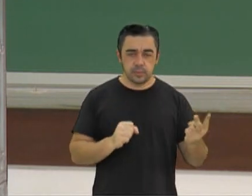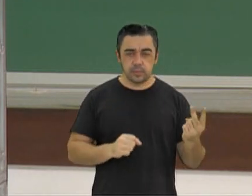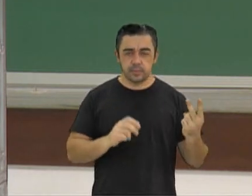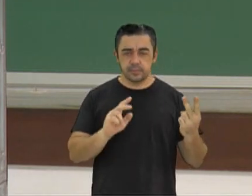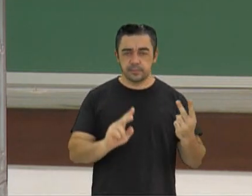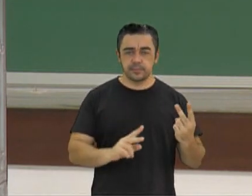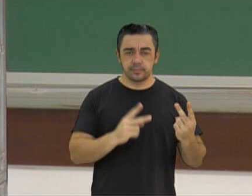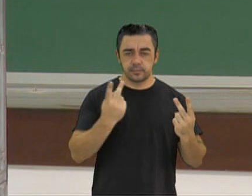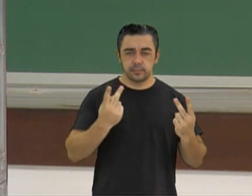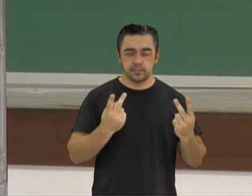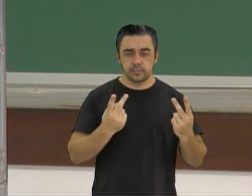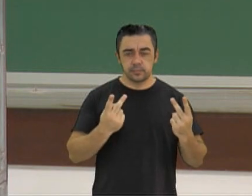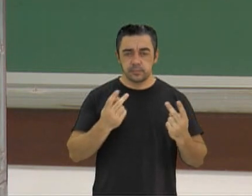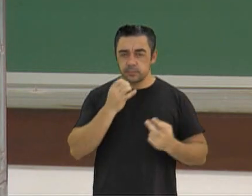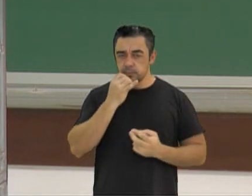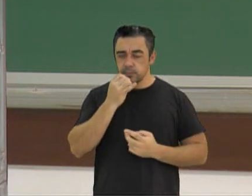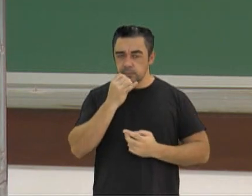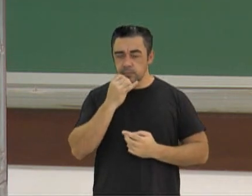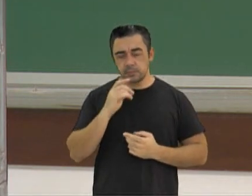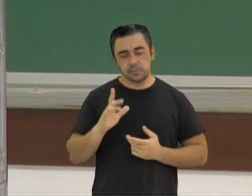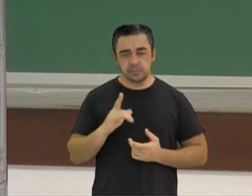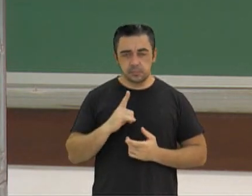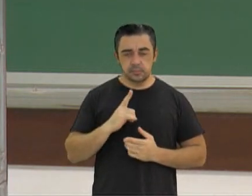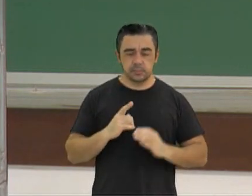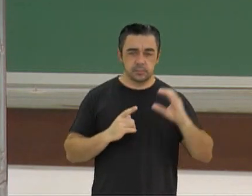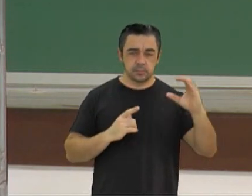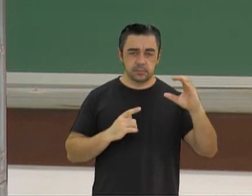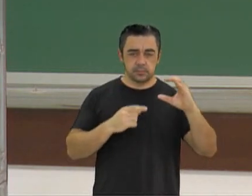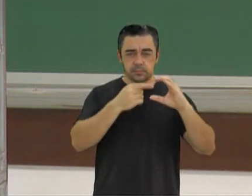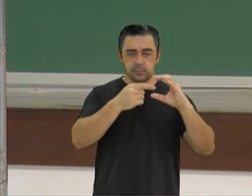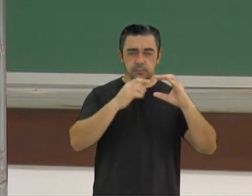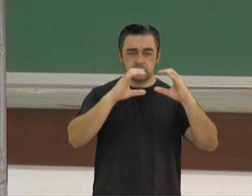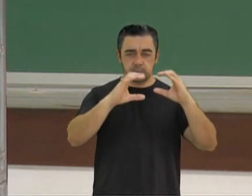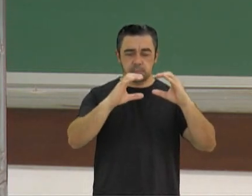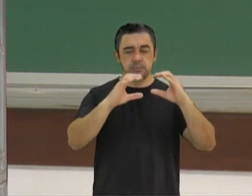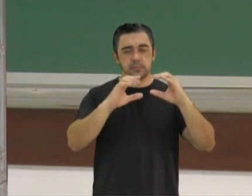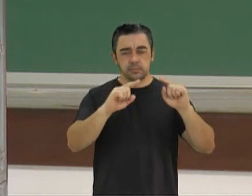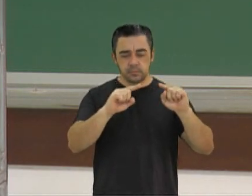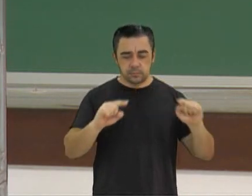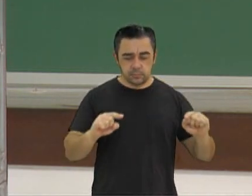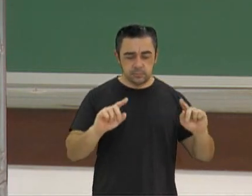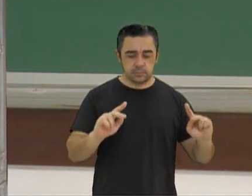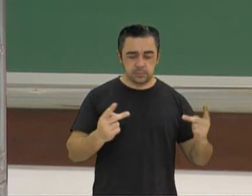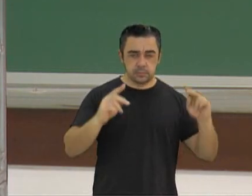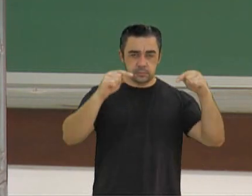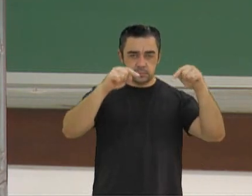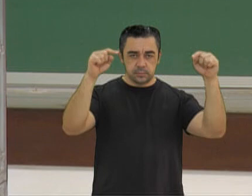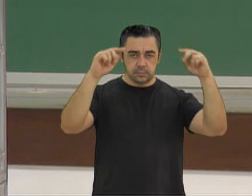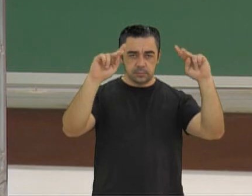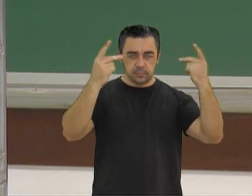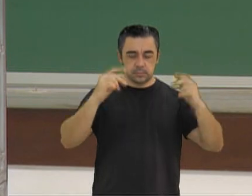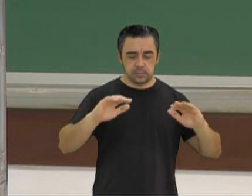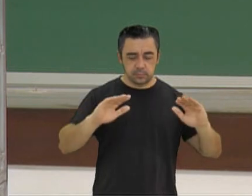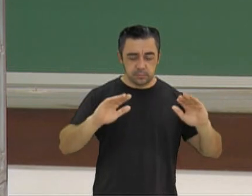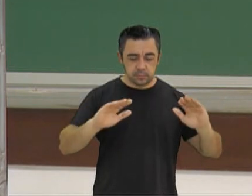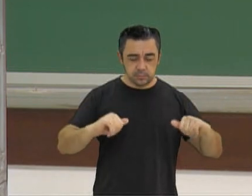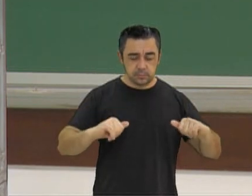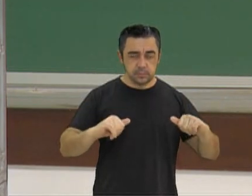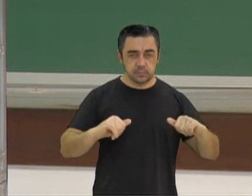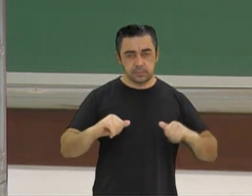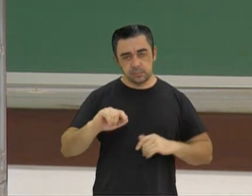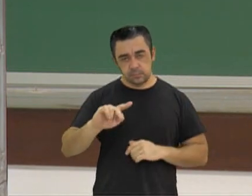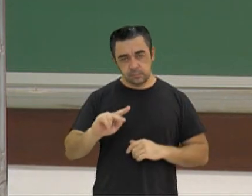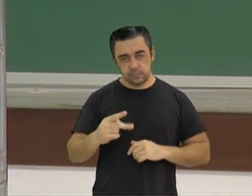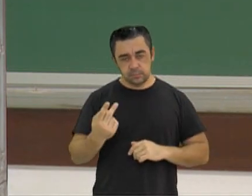com o hidrogênio, certo? Eu tenho lá um alcano. Eu quebro a ligação no hidrogênio. Então, ó, sai o hidrogênio de um